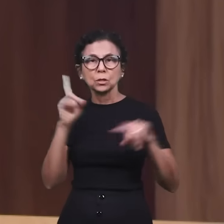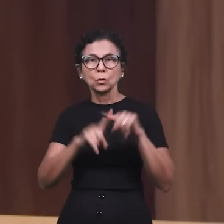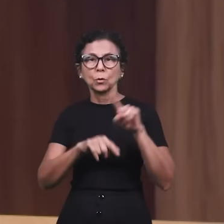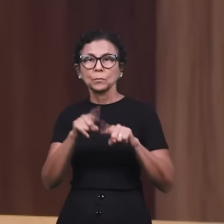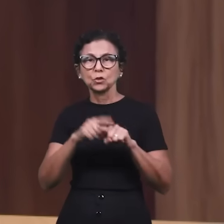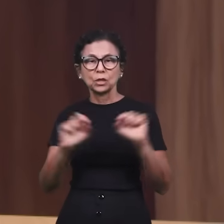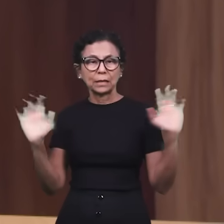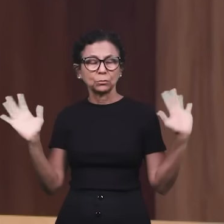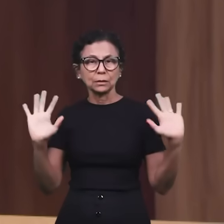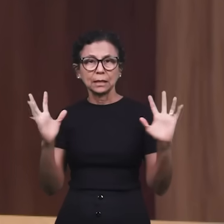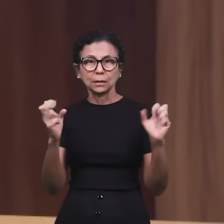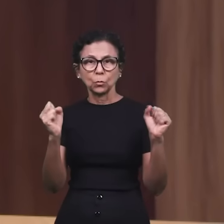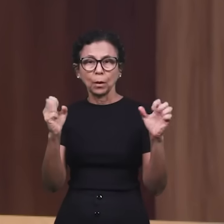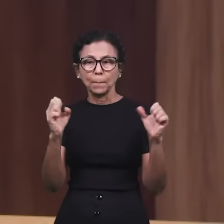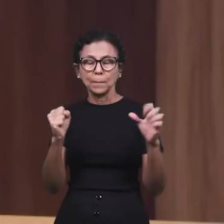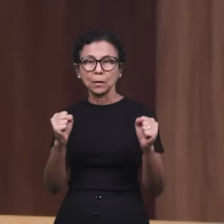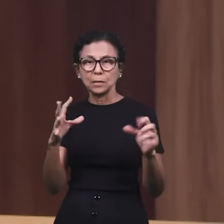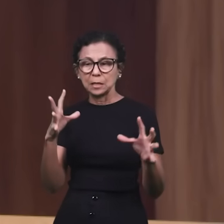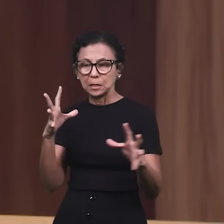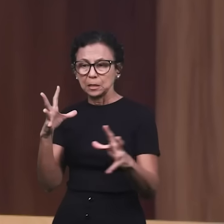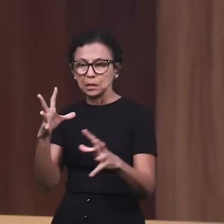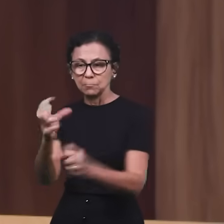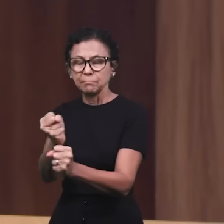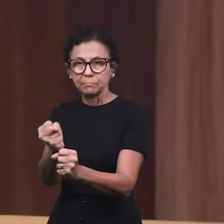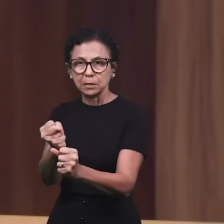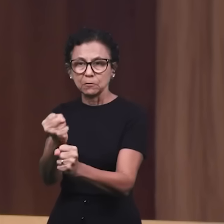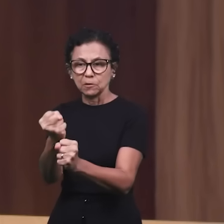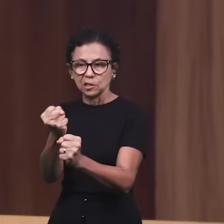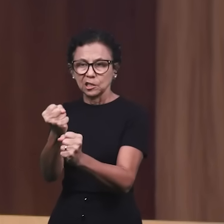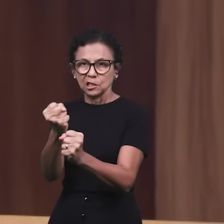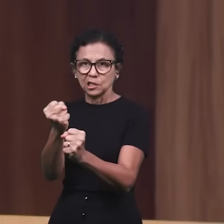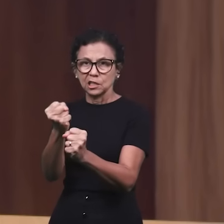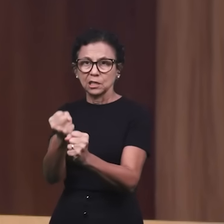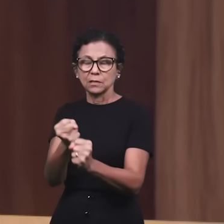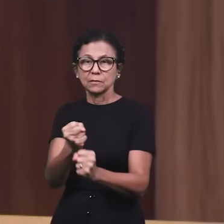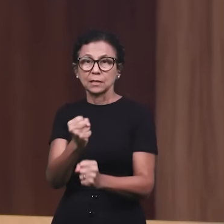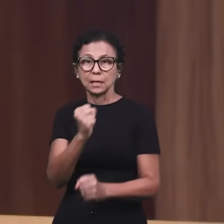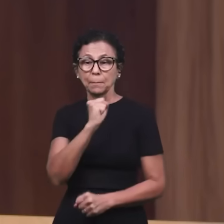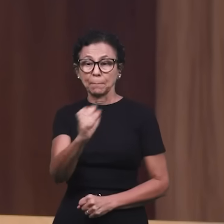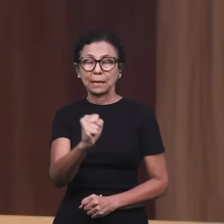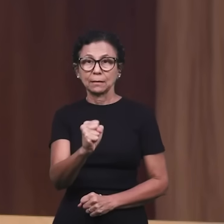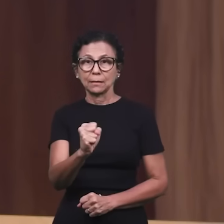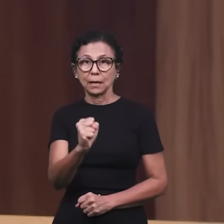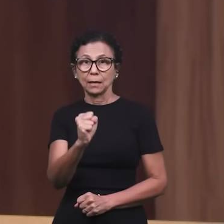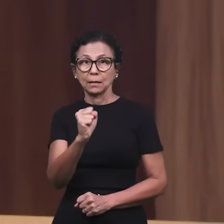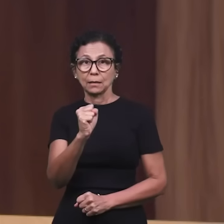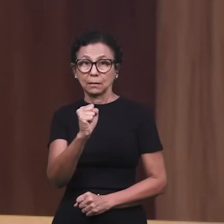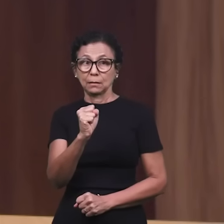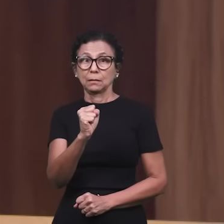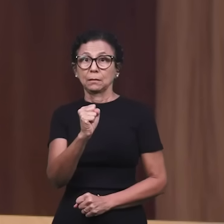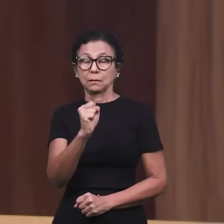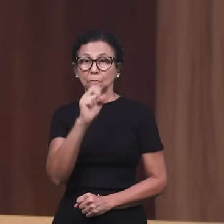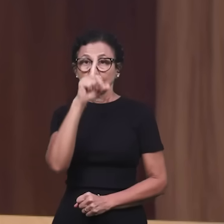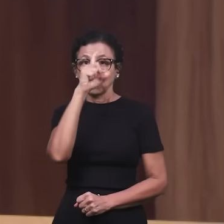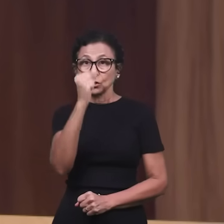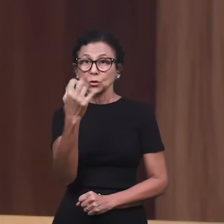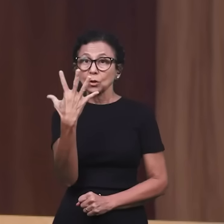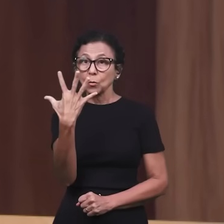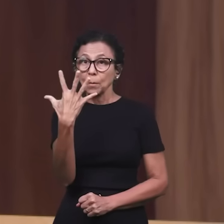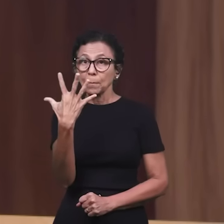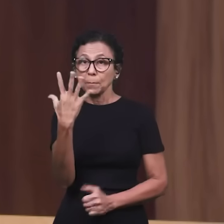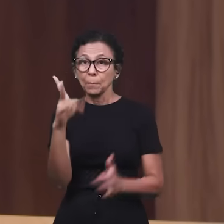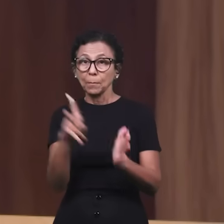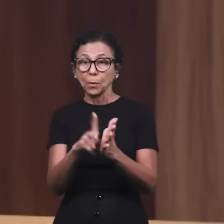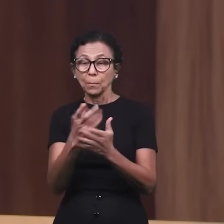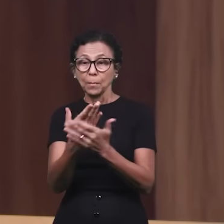Foi na mão. Você matar uma pessoa já é uma coisa muito forte. Mas se diz que com a mão é ainda muito mais